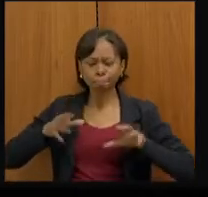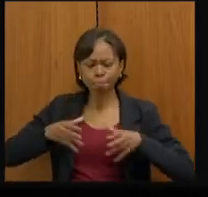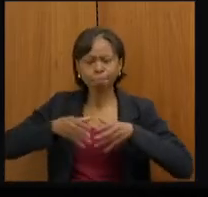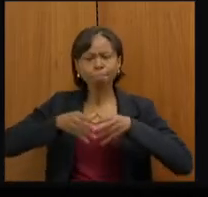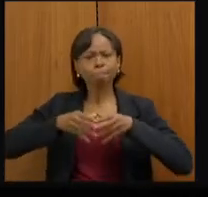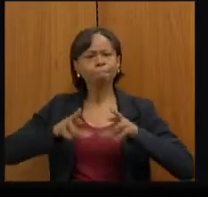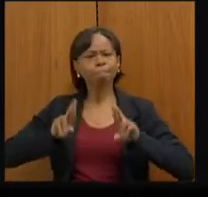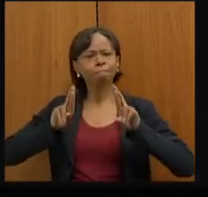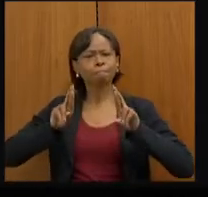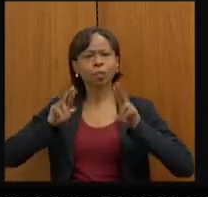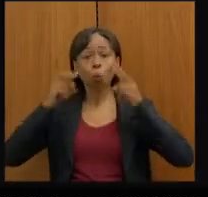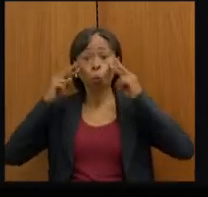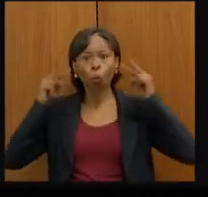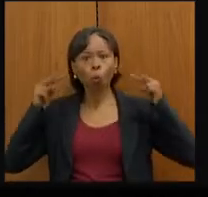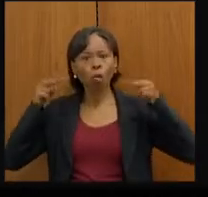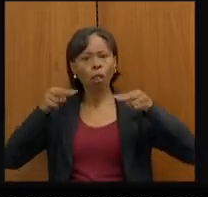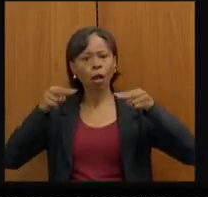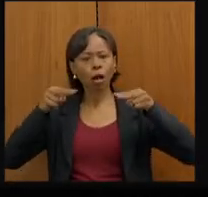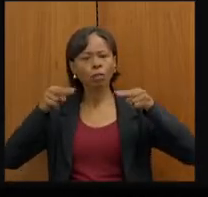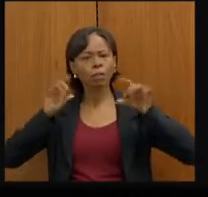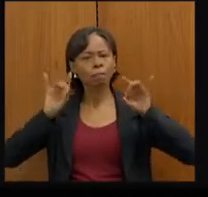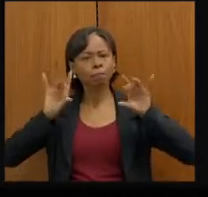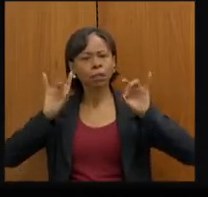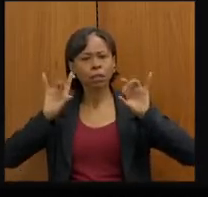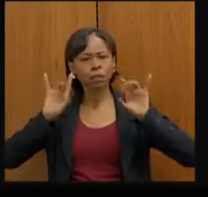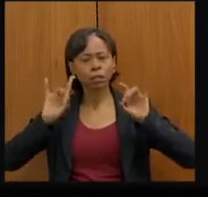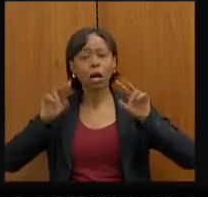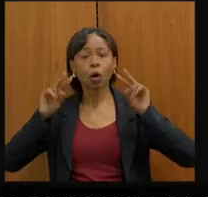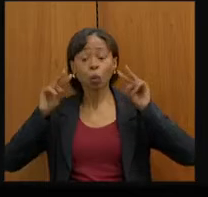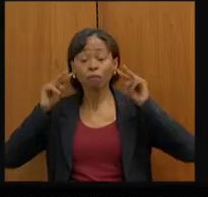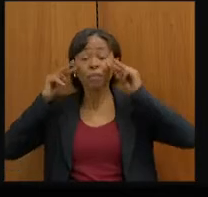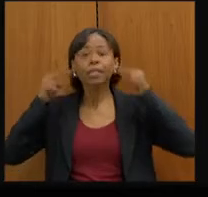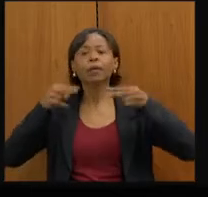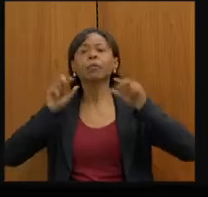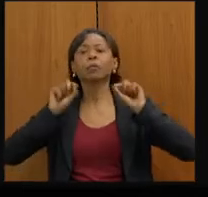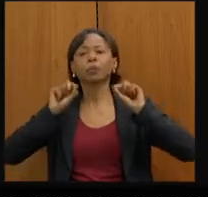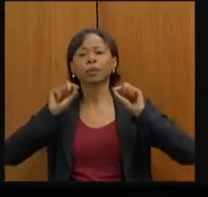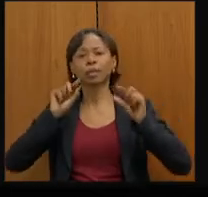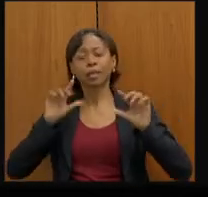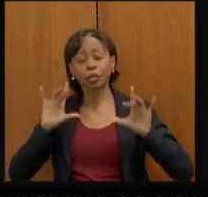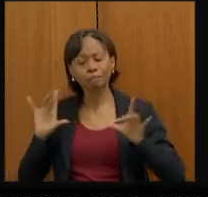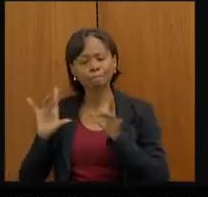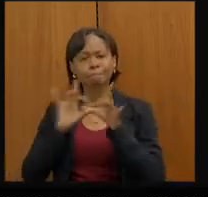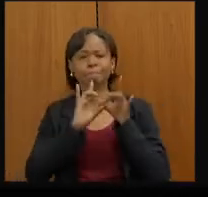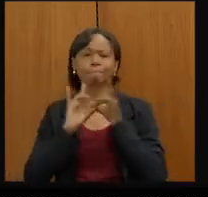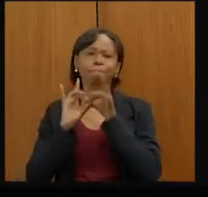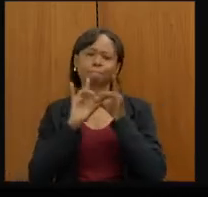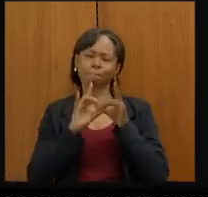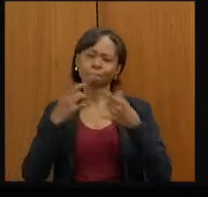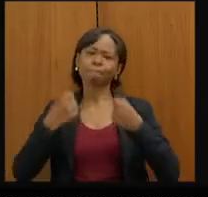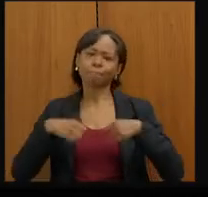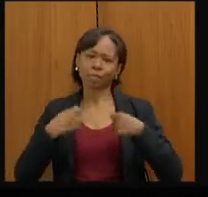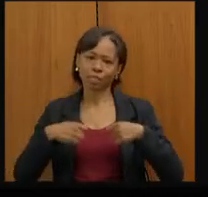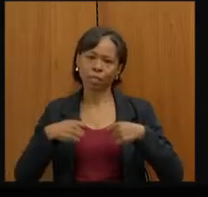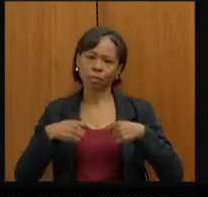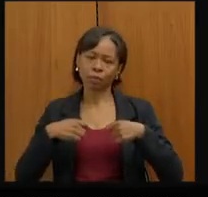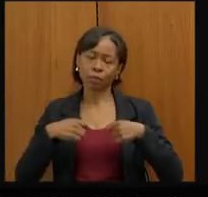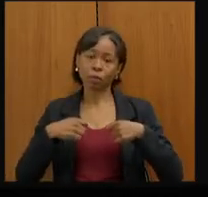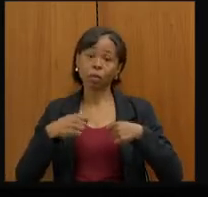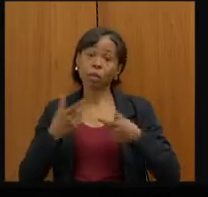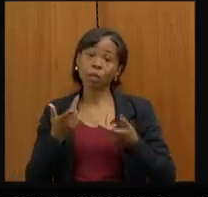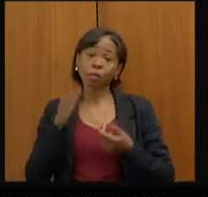ficar e o a visão de Deus realmente no início todo de ter visto de a sociedade civil e aí eu eu